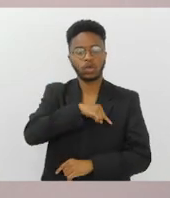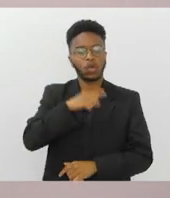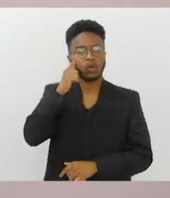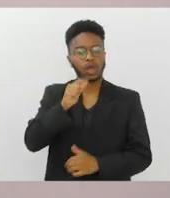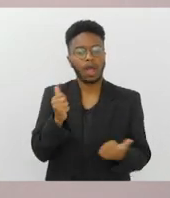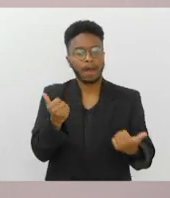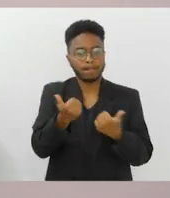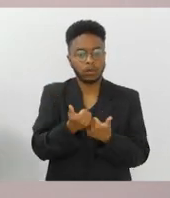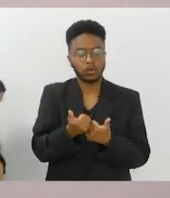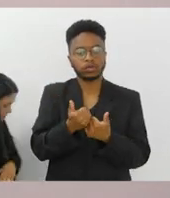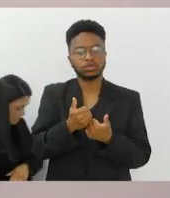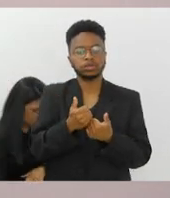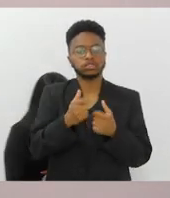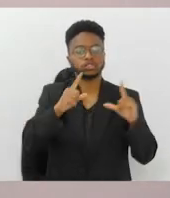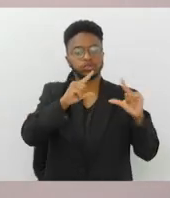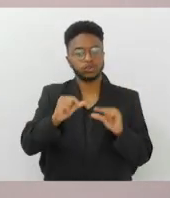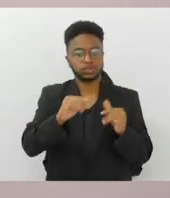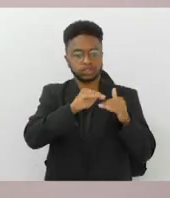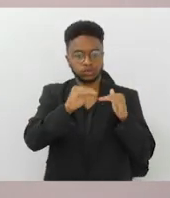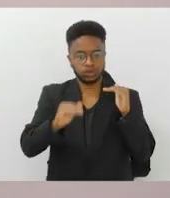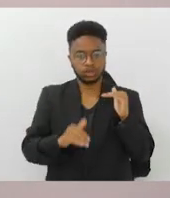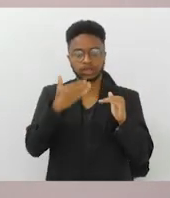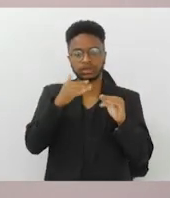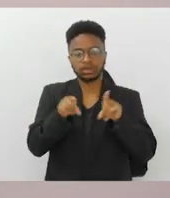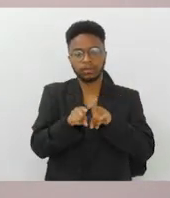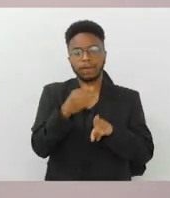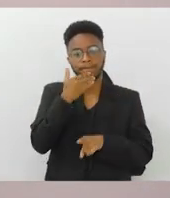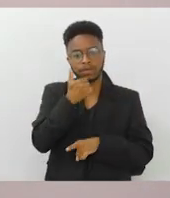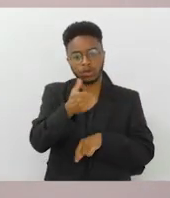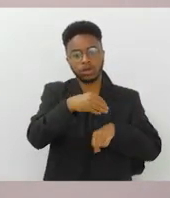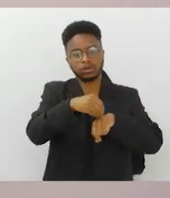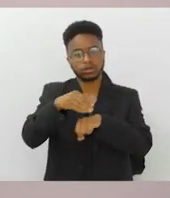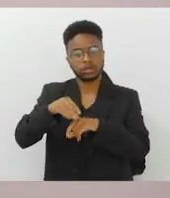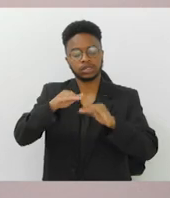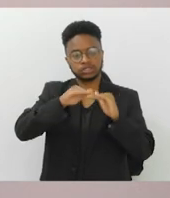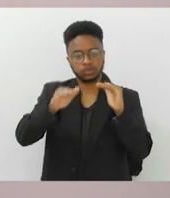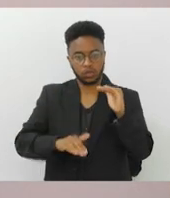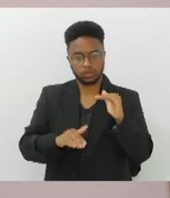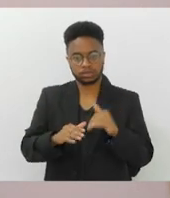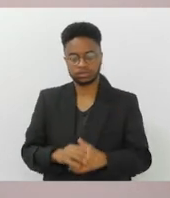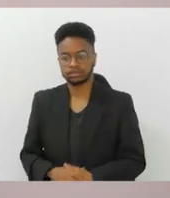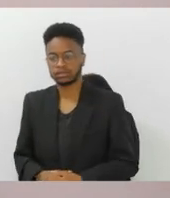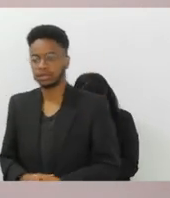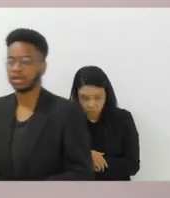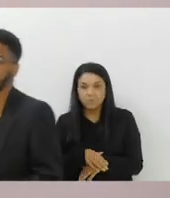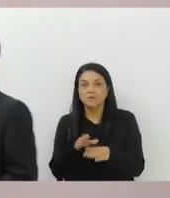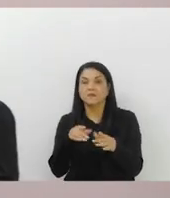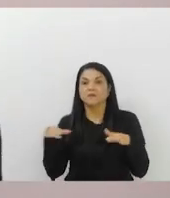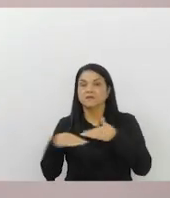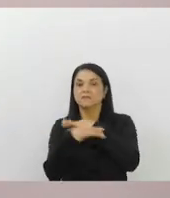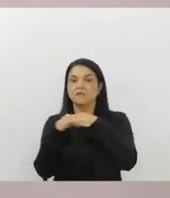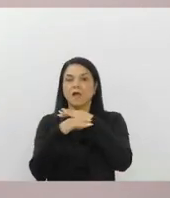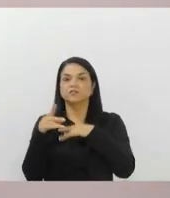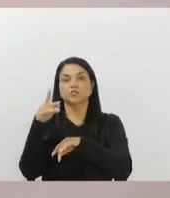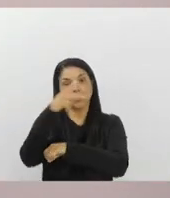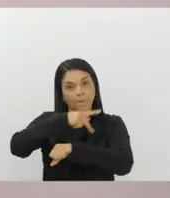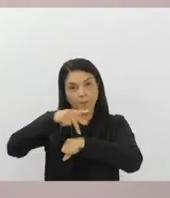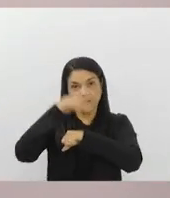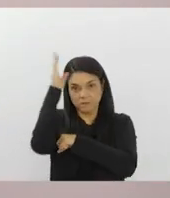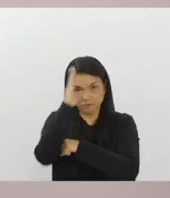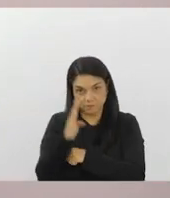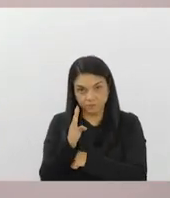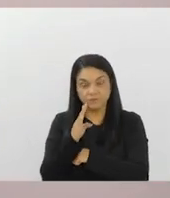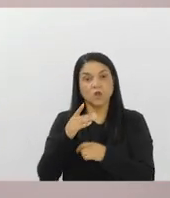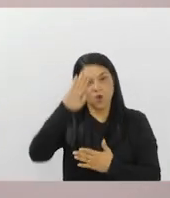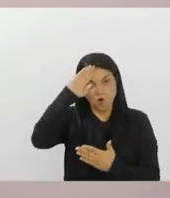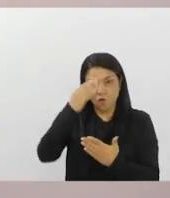combater a desigualdade, mais a gente consegue melhorar, de fato, os indicadores de desigualdade, não só na nossa cidade, mas no nosso país. A gente precisa